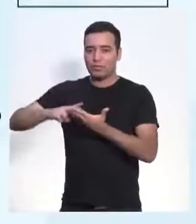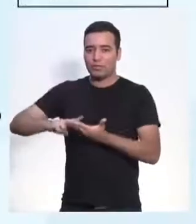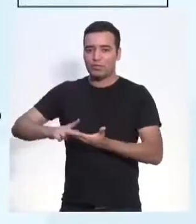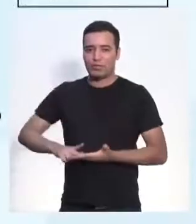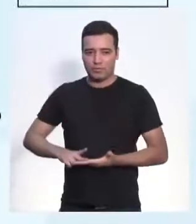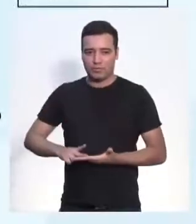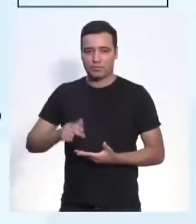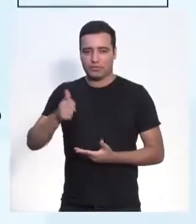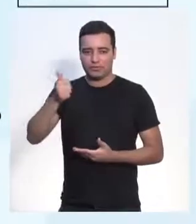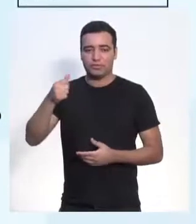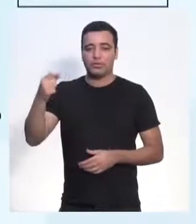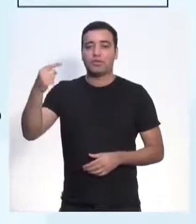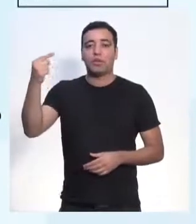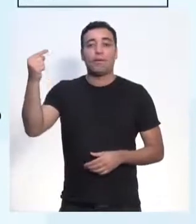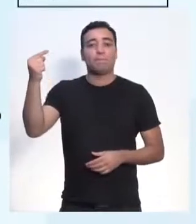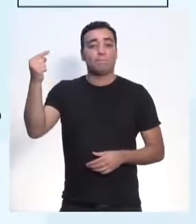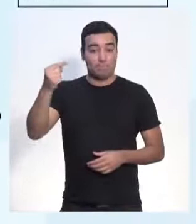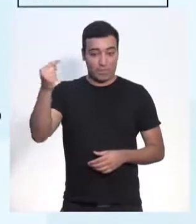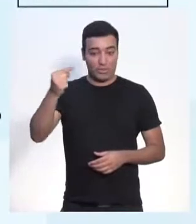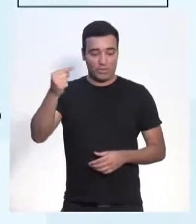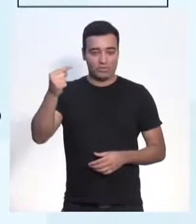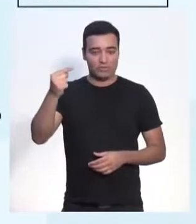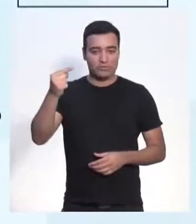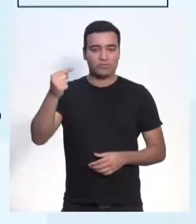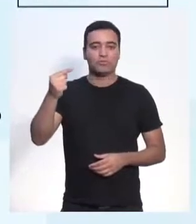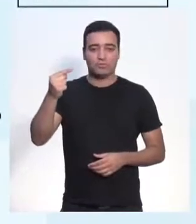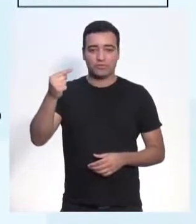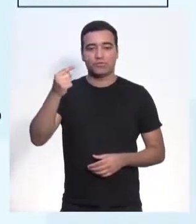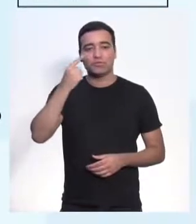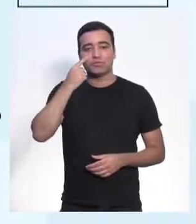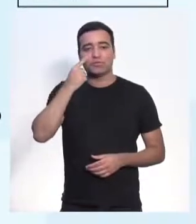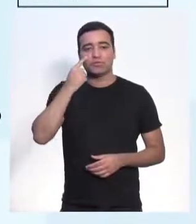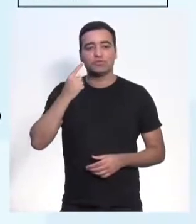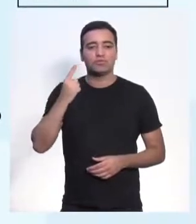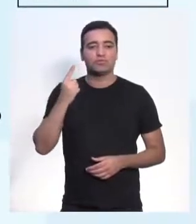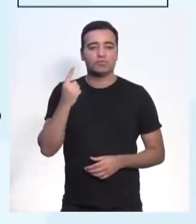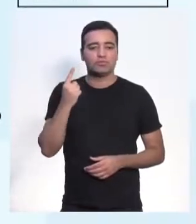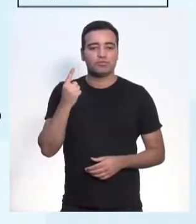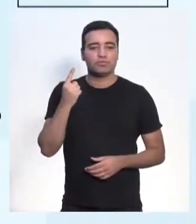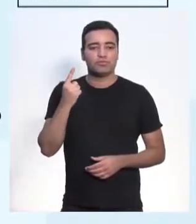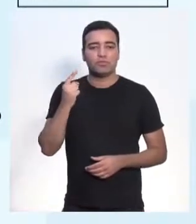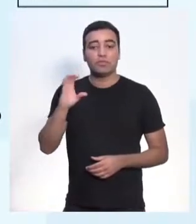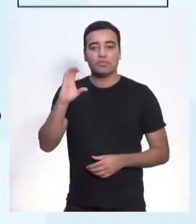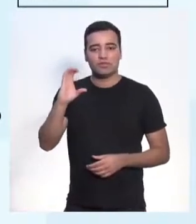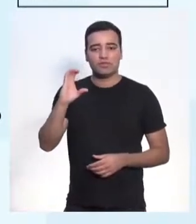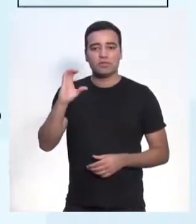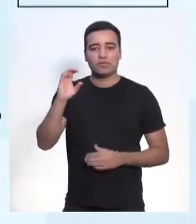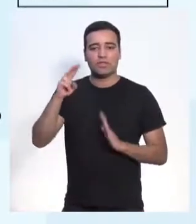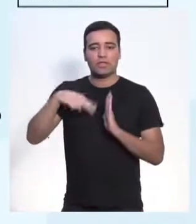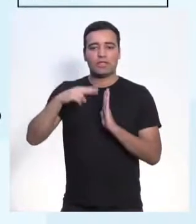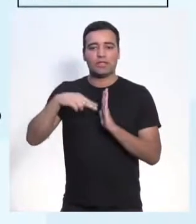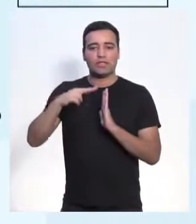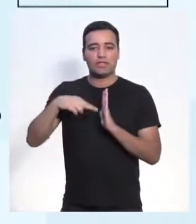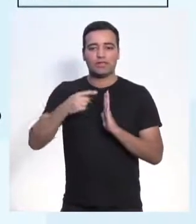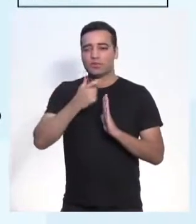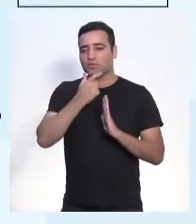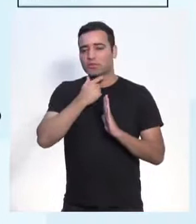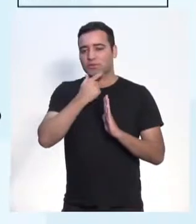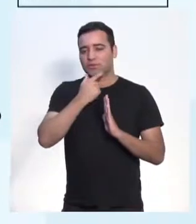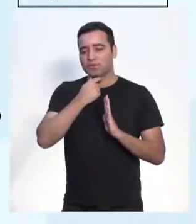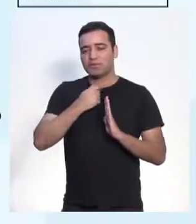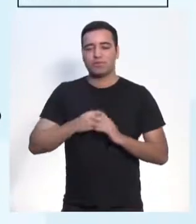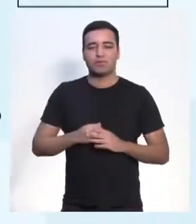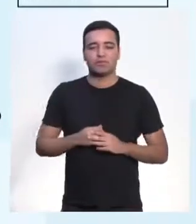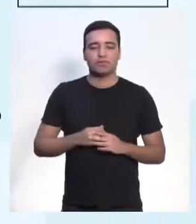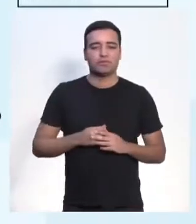a primeira, está o enunciado primeiro, né? Use the words from the last activity to write